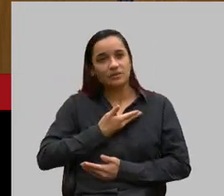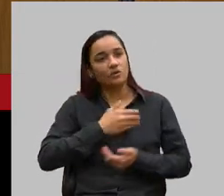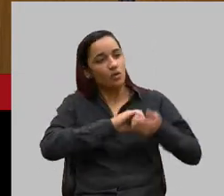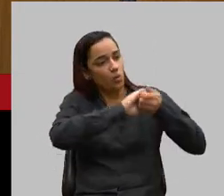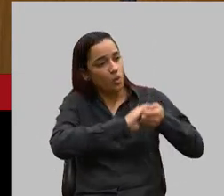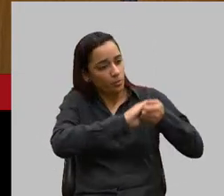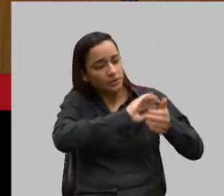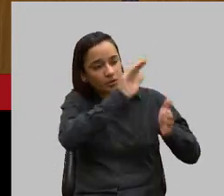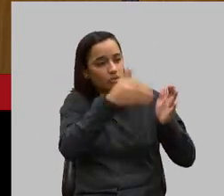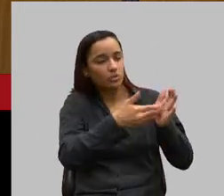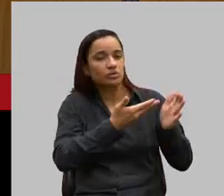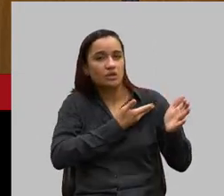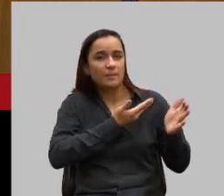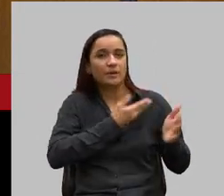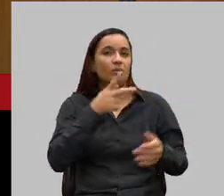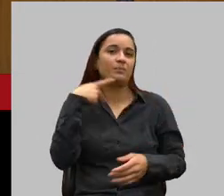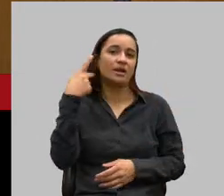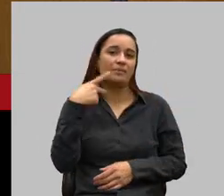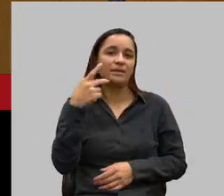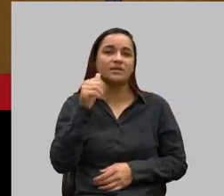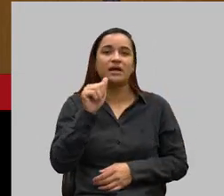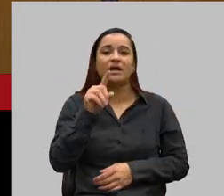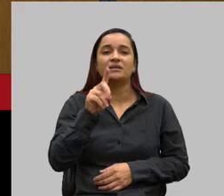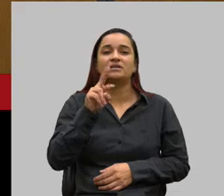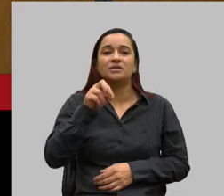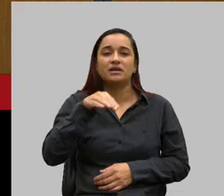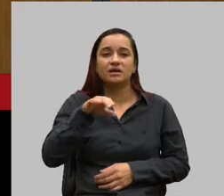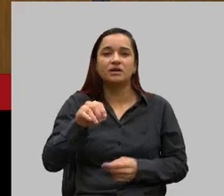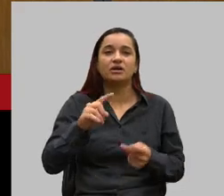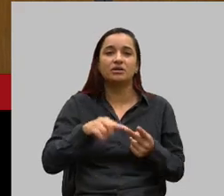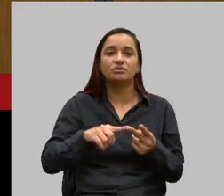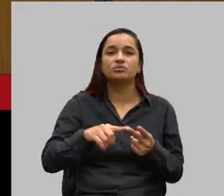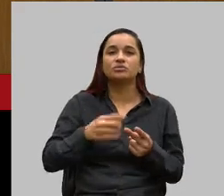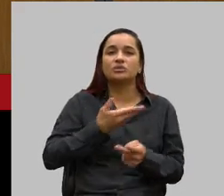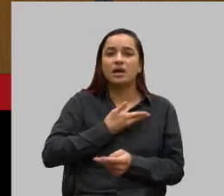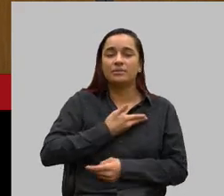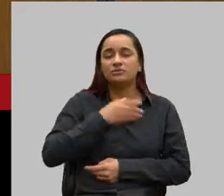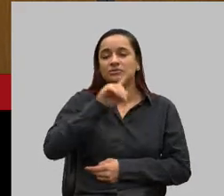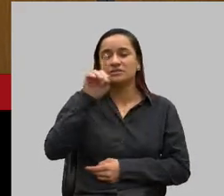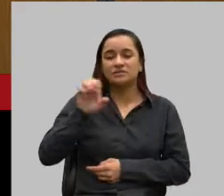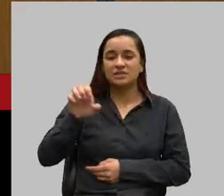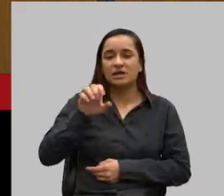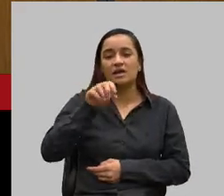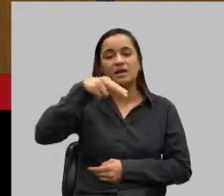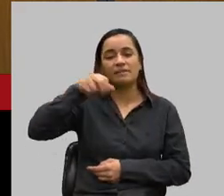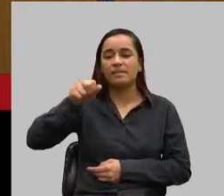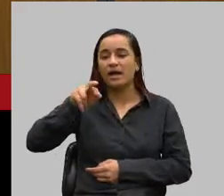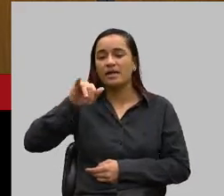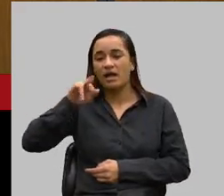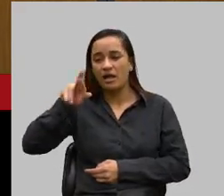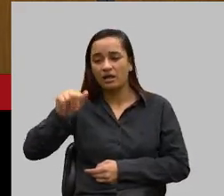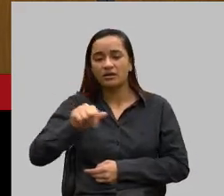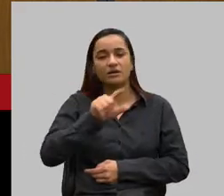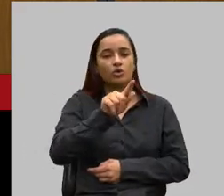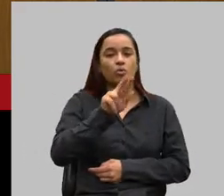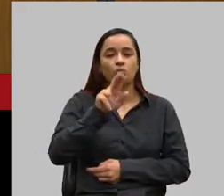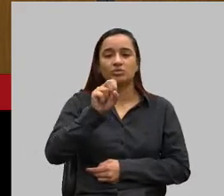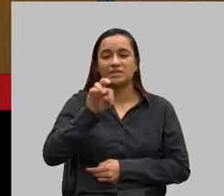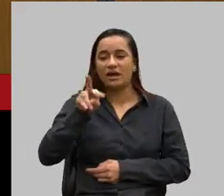Adriano en Cândido nosso Santiago nosso pai Zé Guilherme a naara e o Gustavo